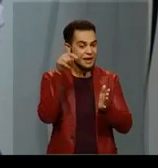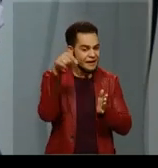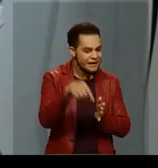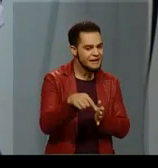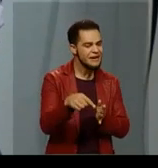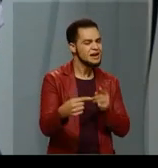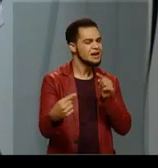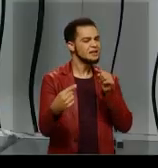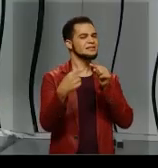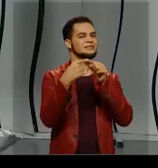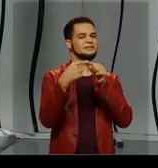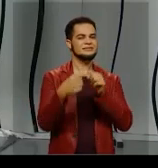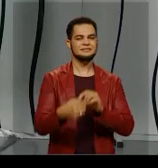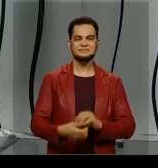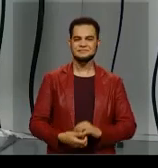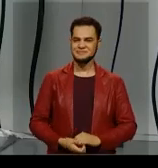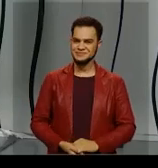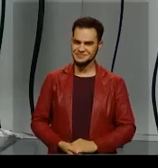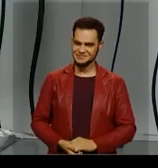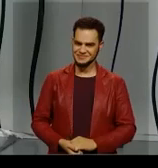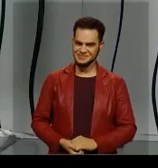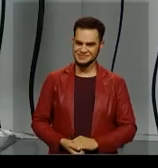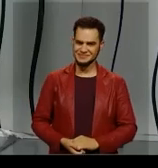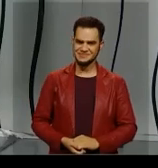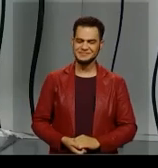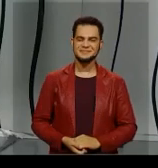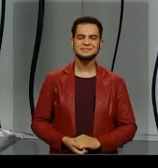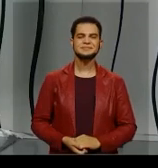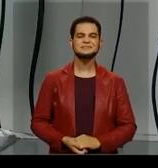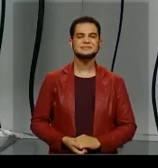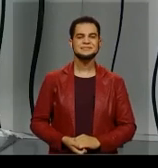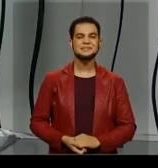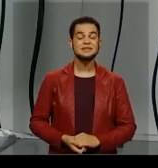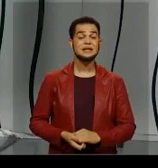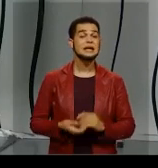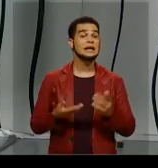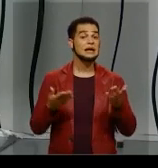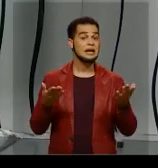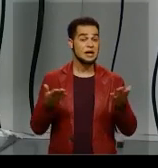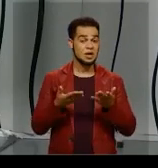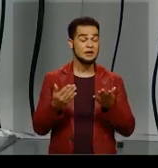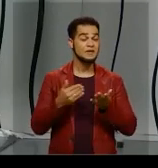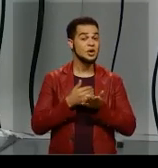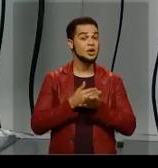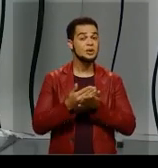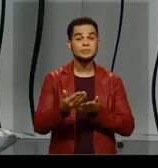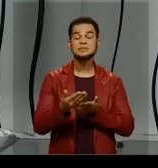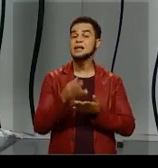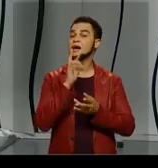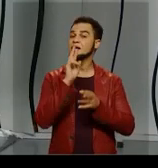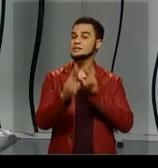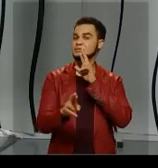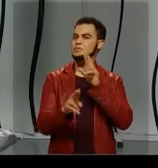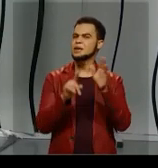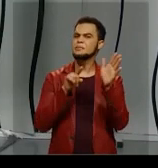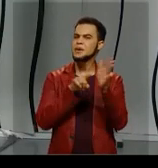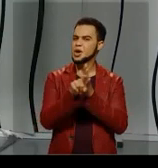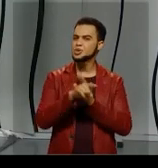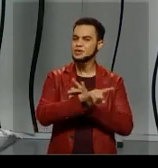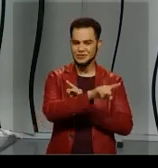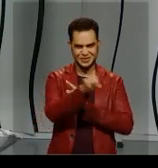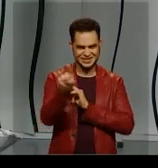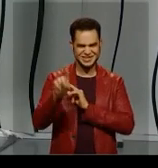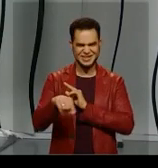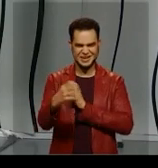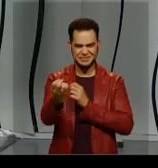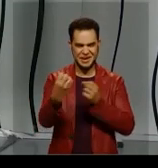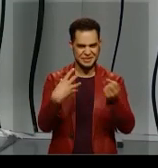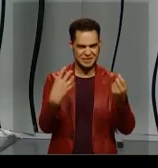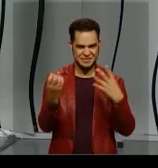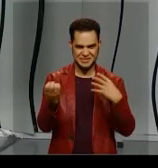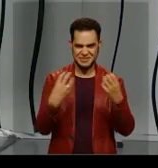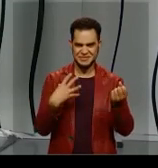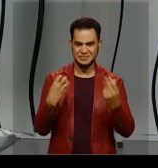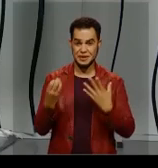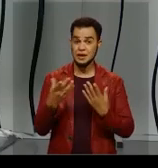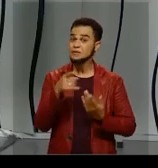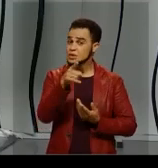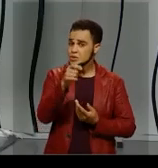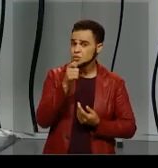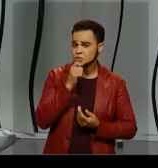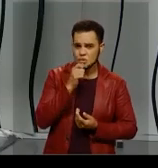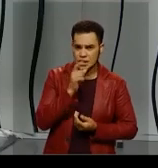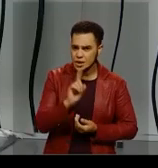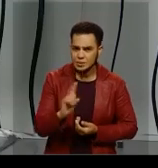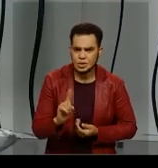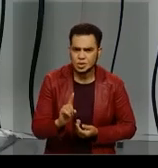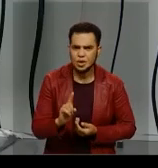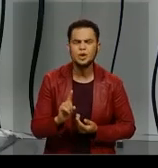peguei. Agora nós vamos passar para as perguntas que vocês enviaram para os nossos professores. Você ainda não enviou? É